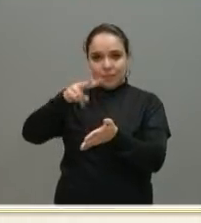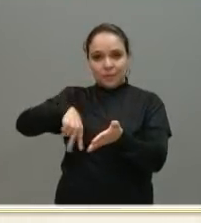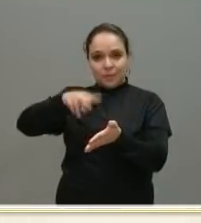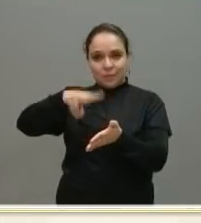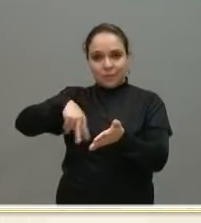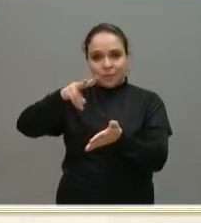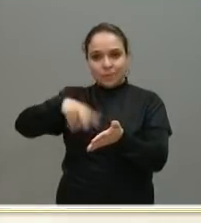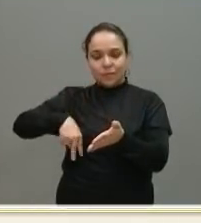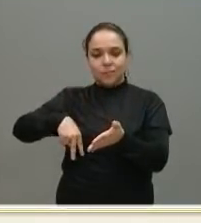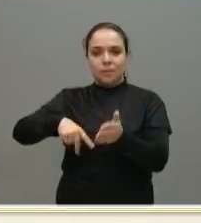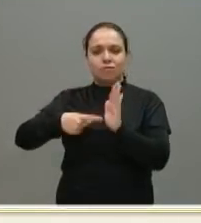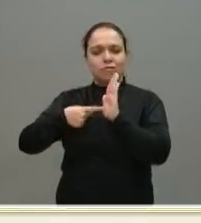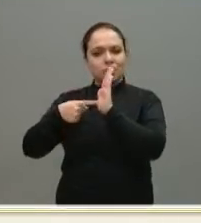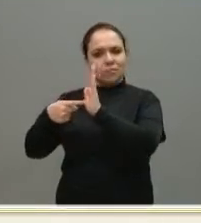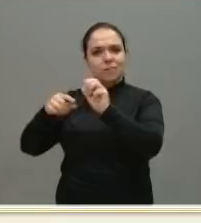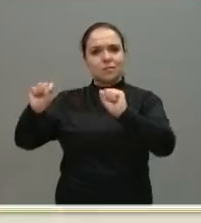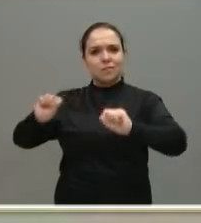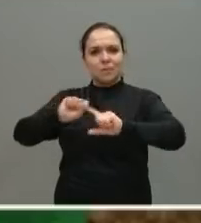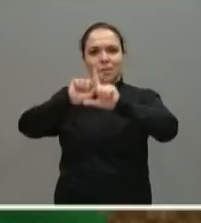com tanta clareza,